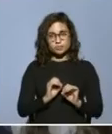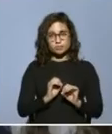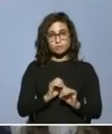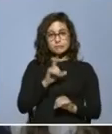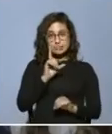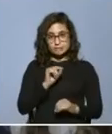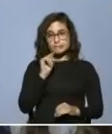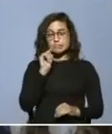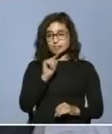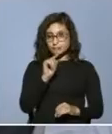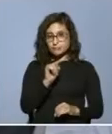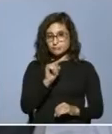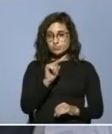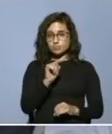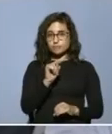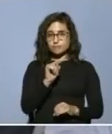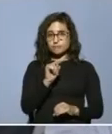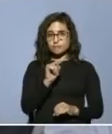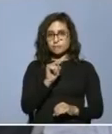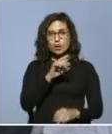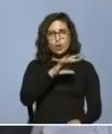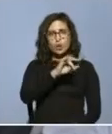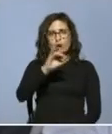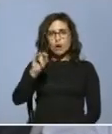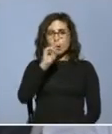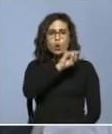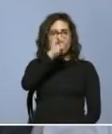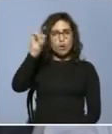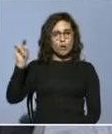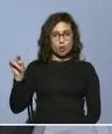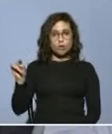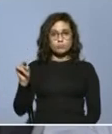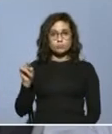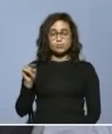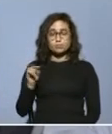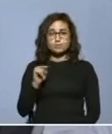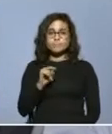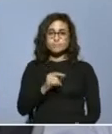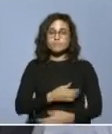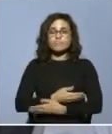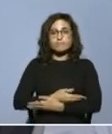também aí, em tantos outros lugares, o menino nasce.